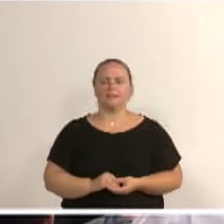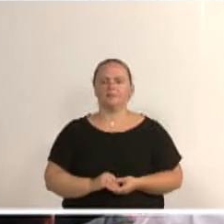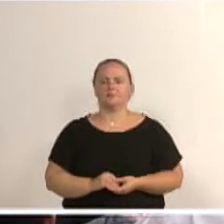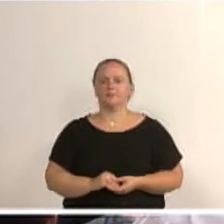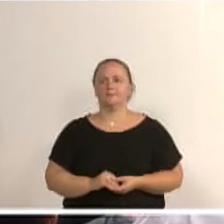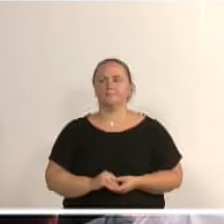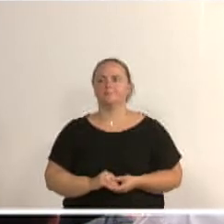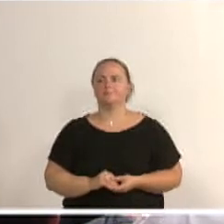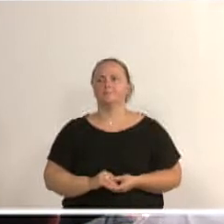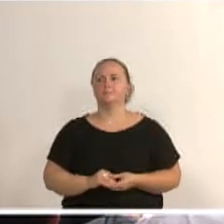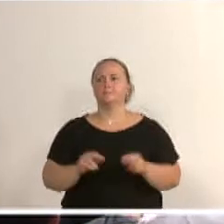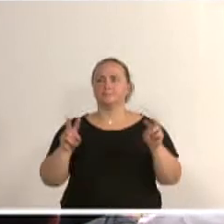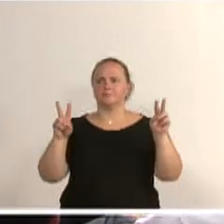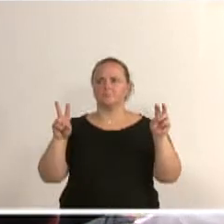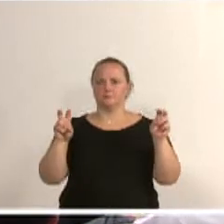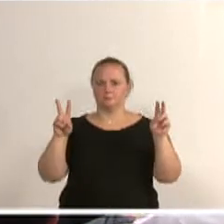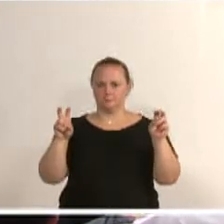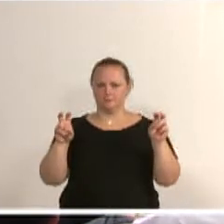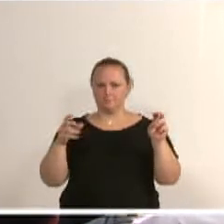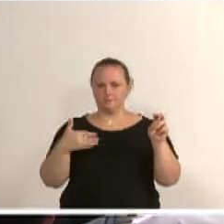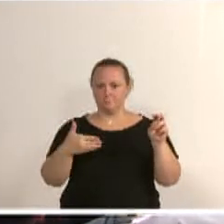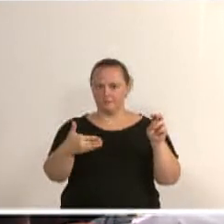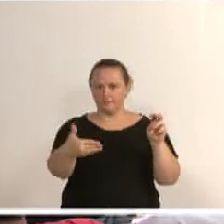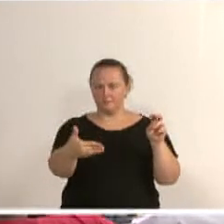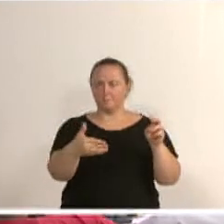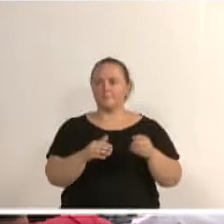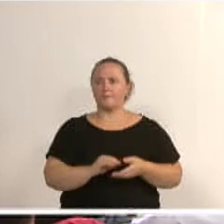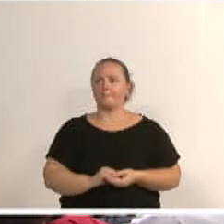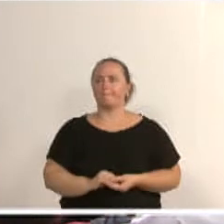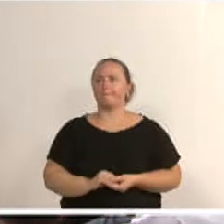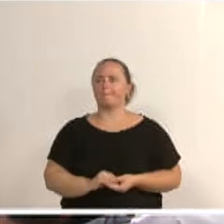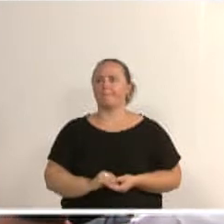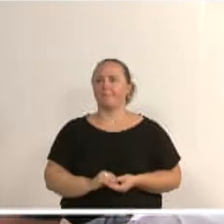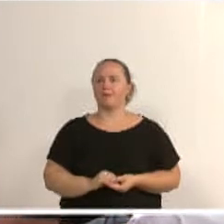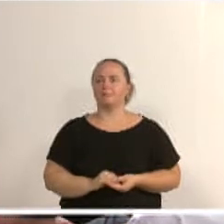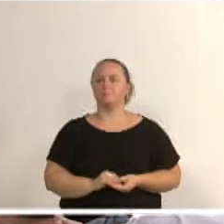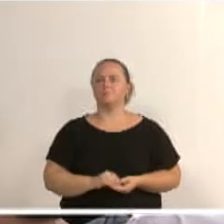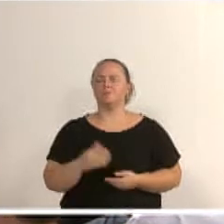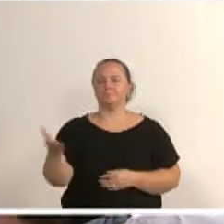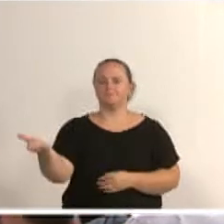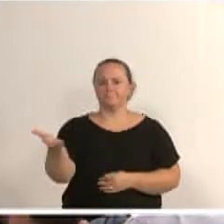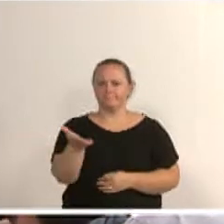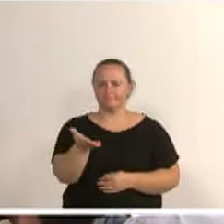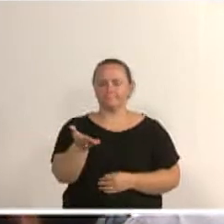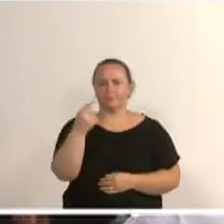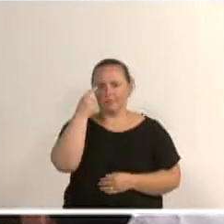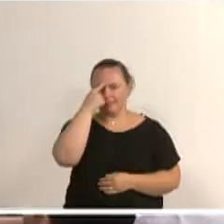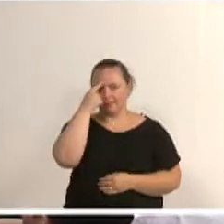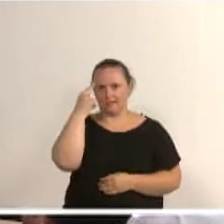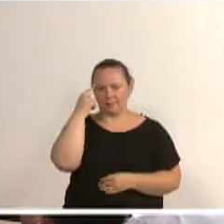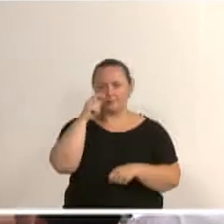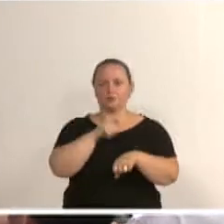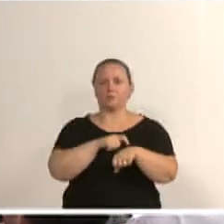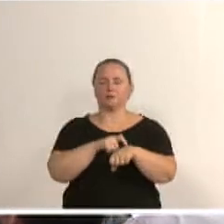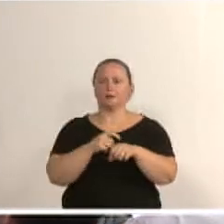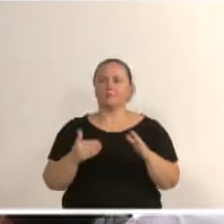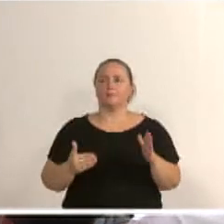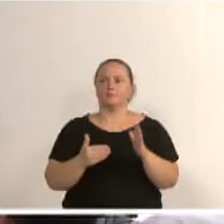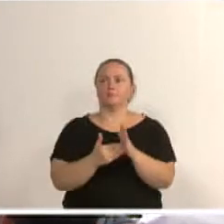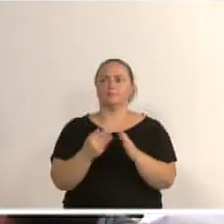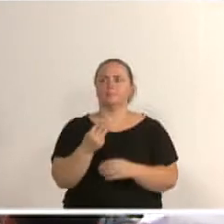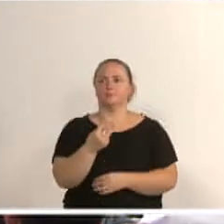Esse é o assunto que está em pauta agora, né, senhor? Convido agora o vereador Ito para fazer uso da palavra pelo tempo de até 3